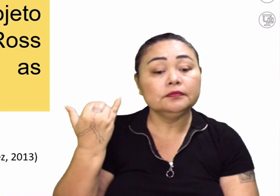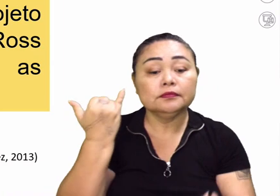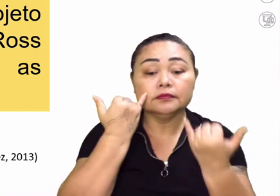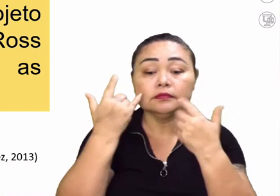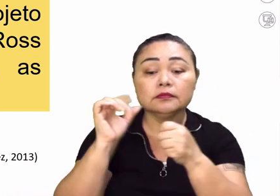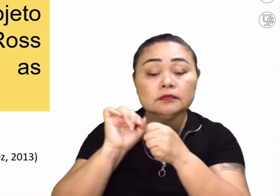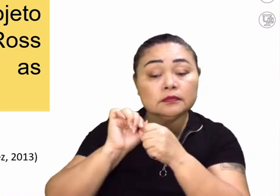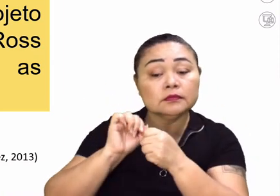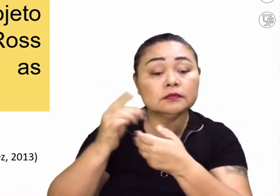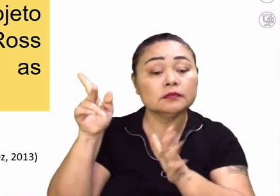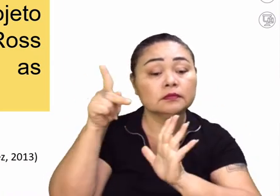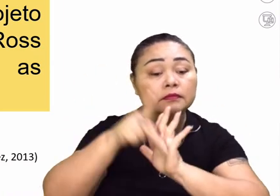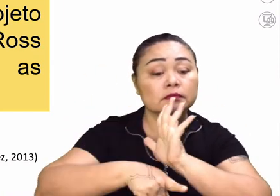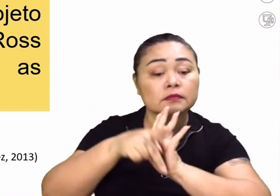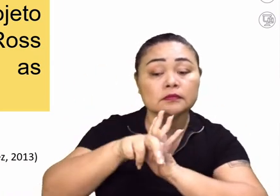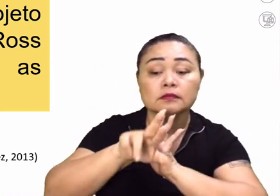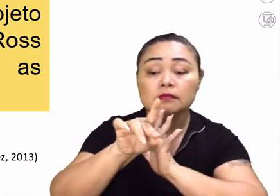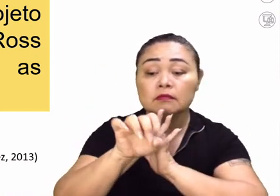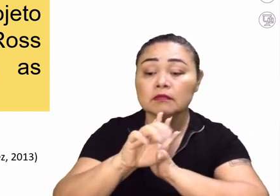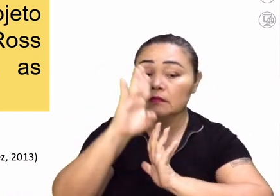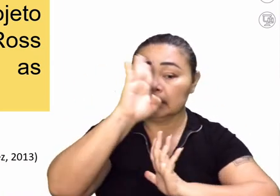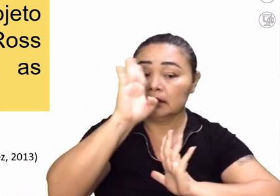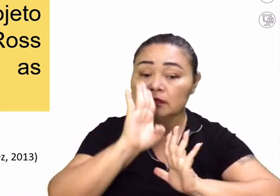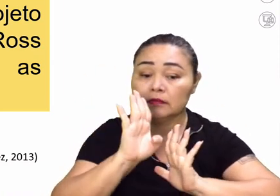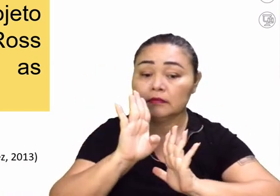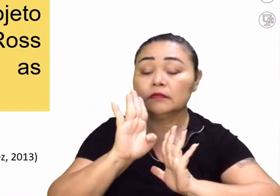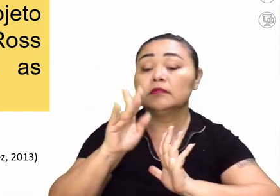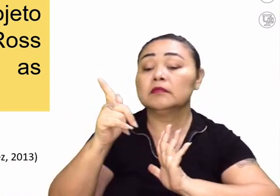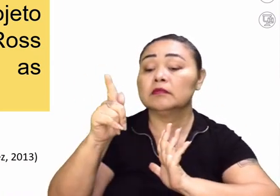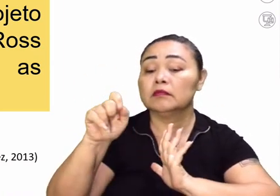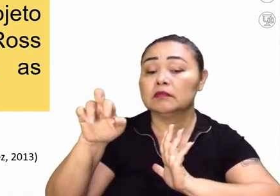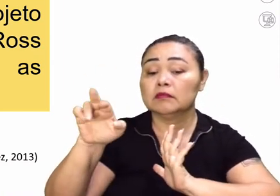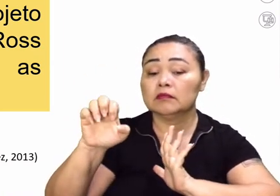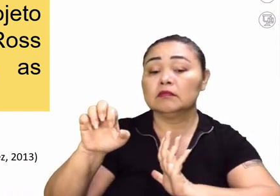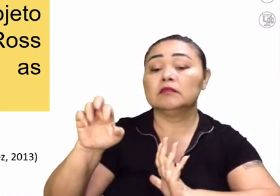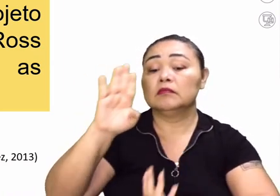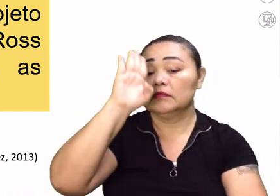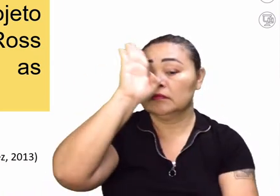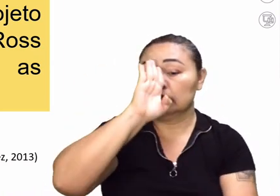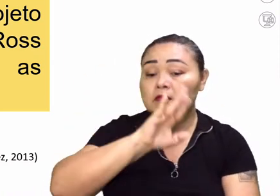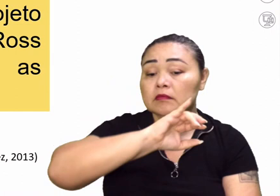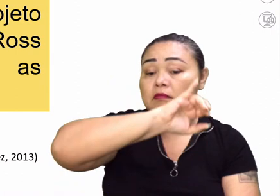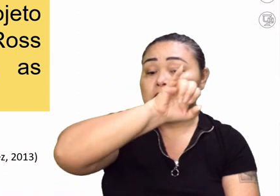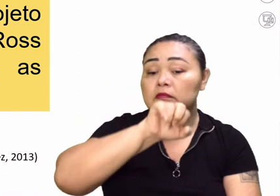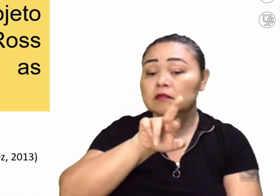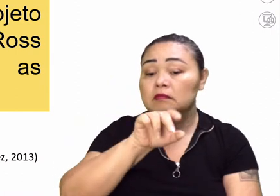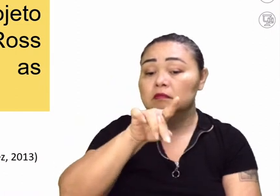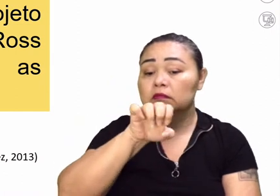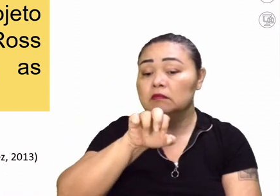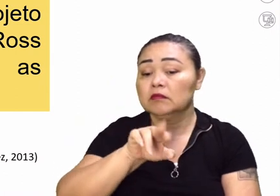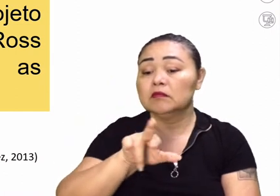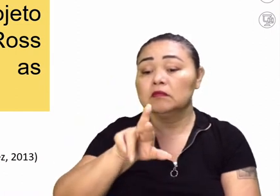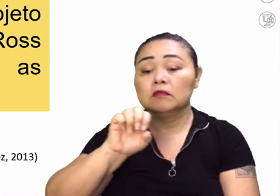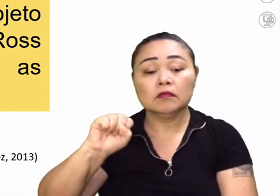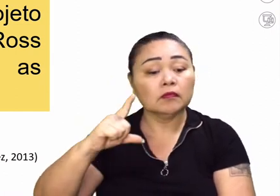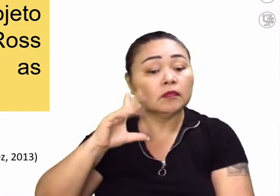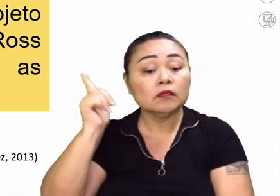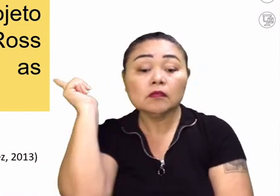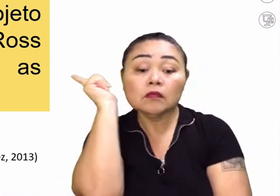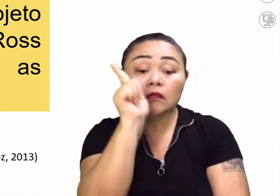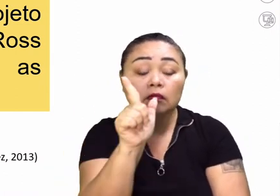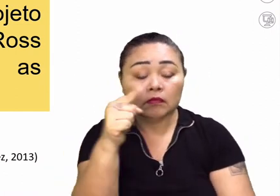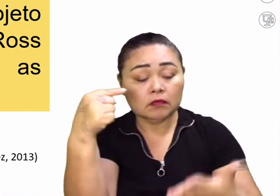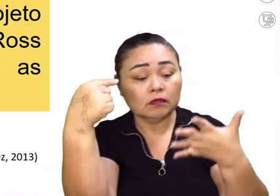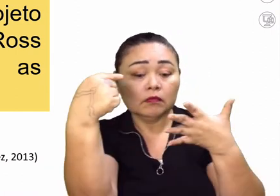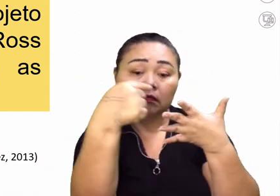obtidas a partir do projeto Radan Brasil o geógrafo brasileiro Jurandir Rossi conseguiu identificar